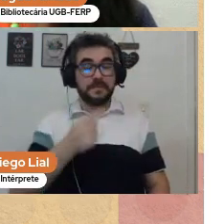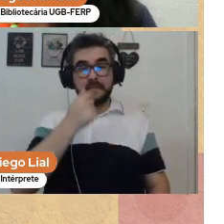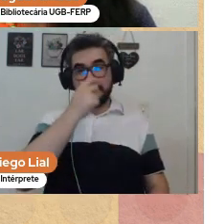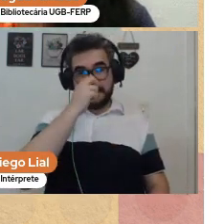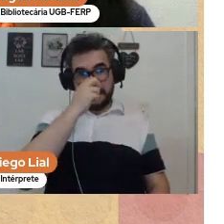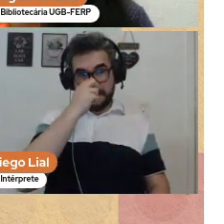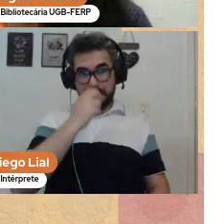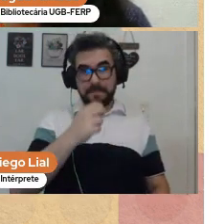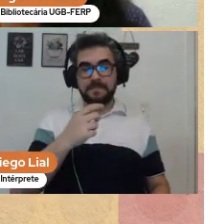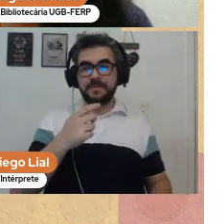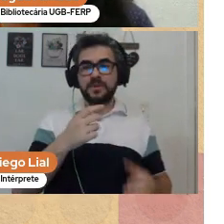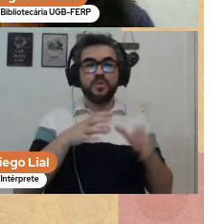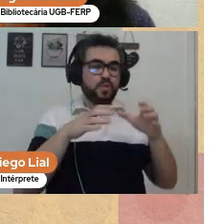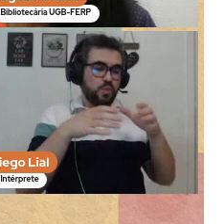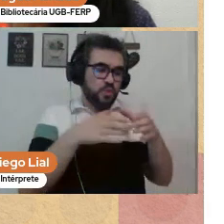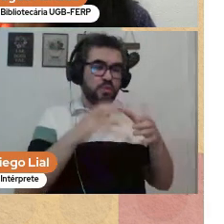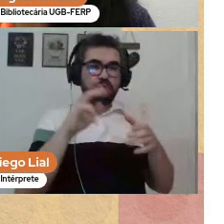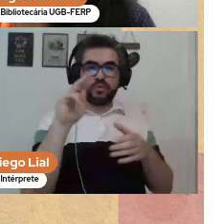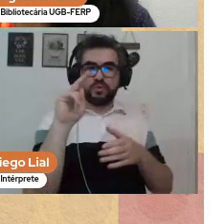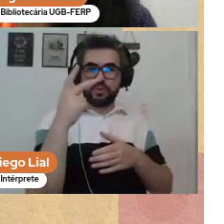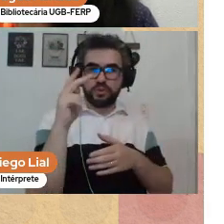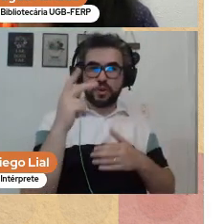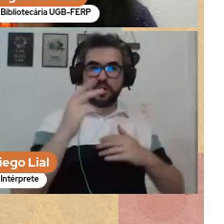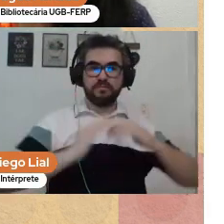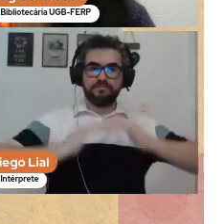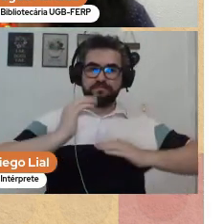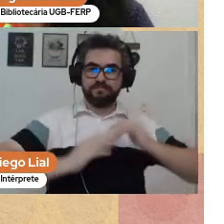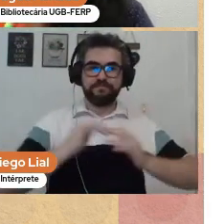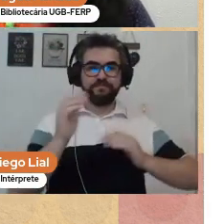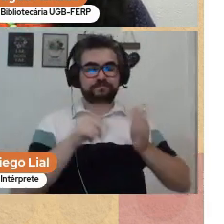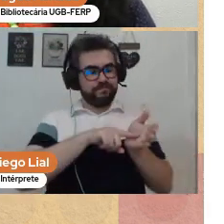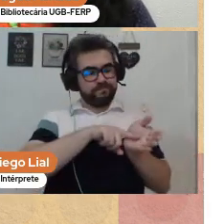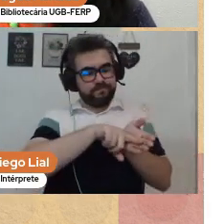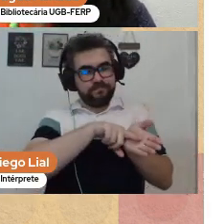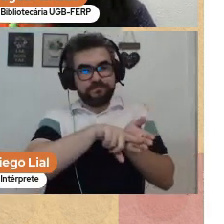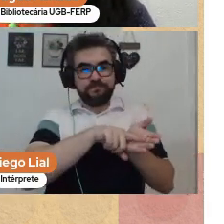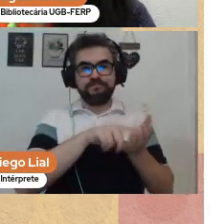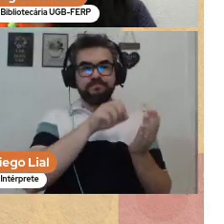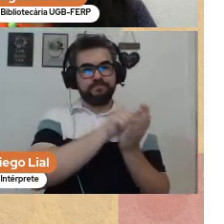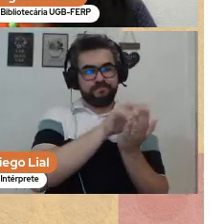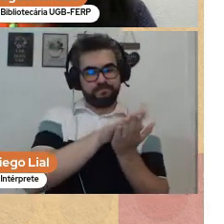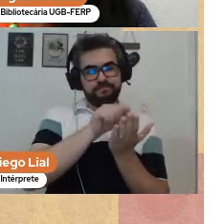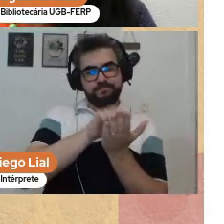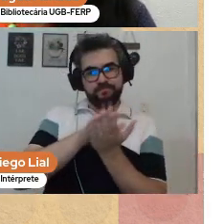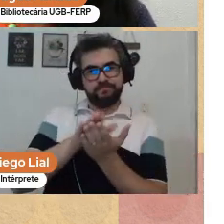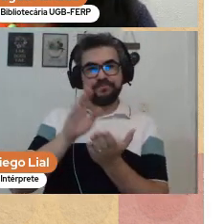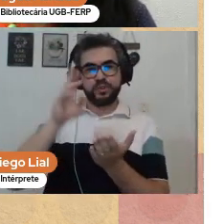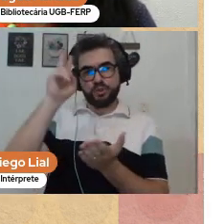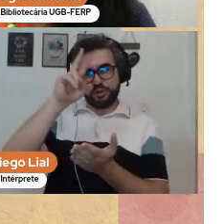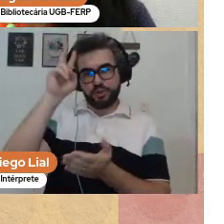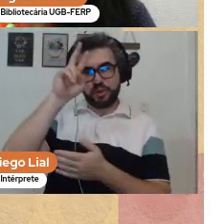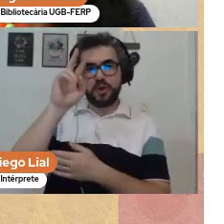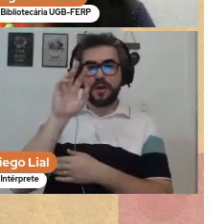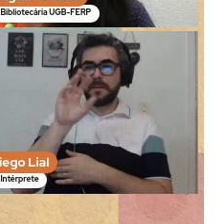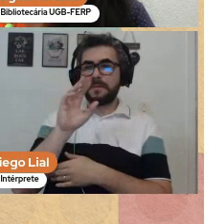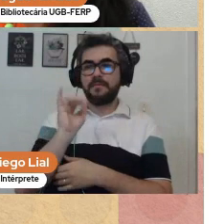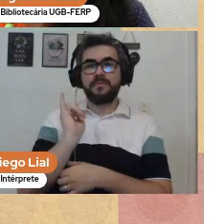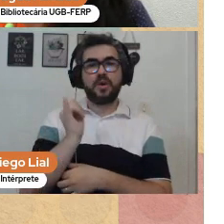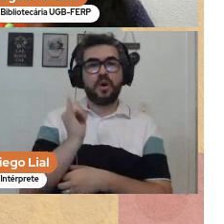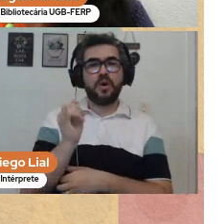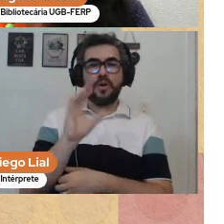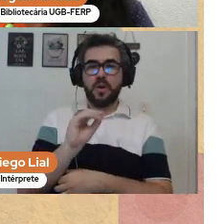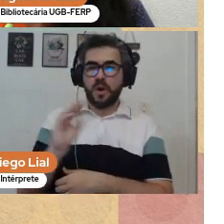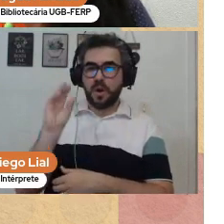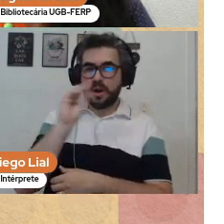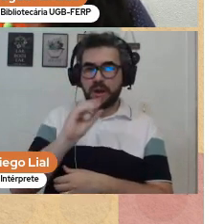nos historiadores que relatam, né, a história oral, no patrimônio, na própria preservação digital. Ele é um